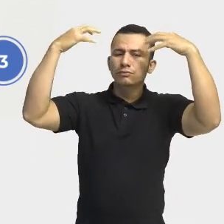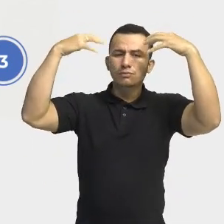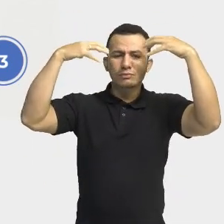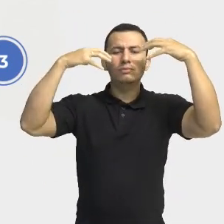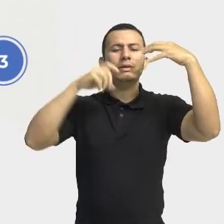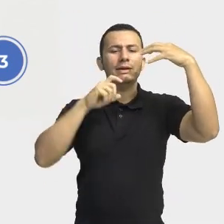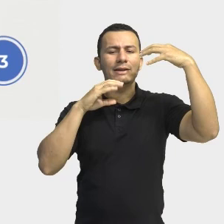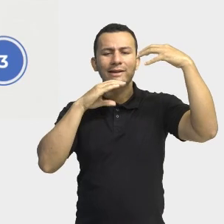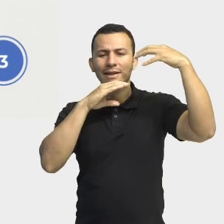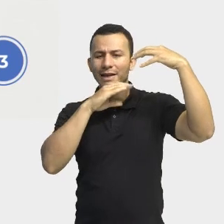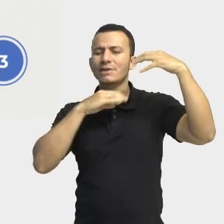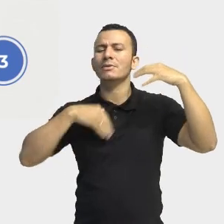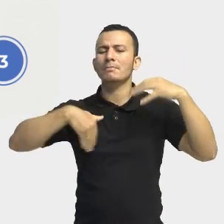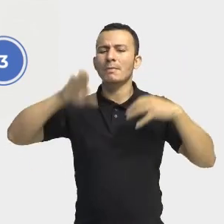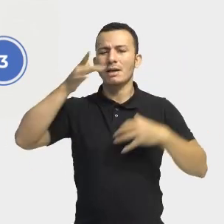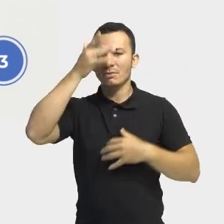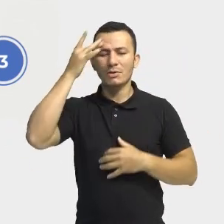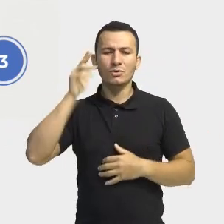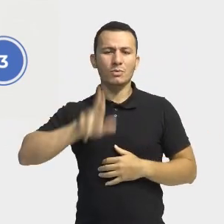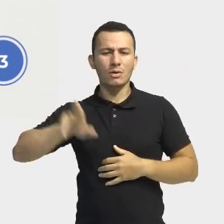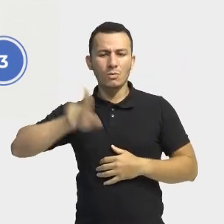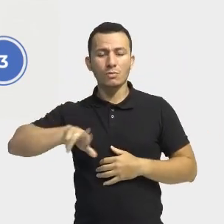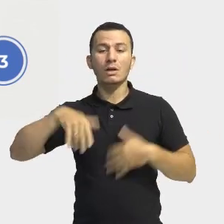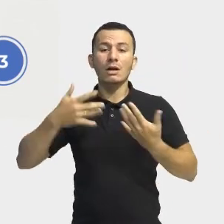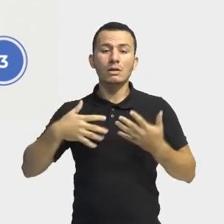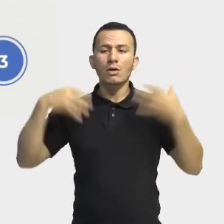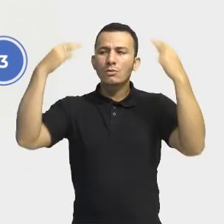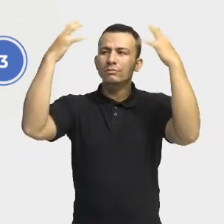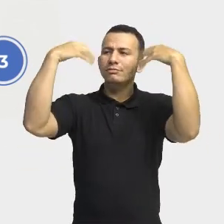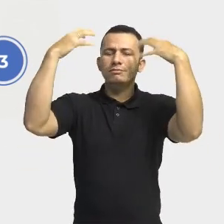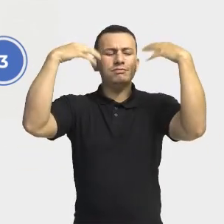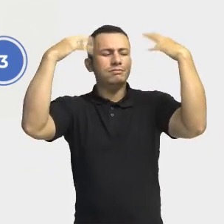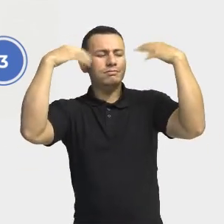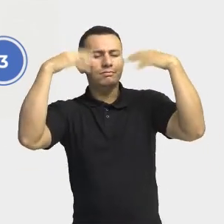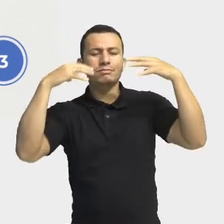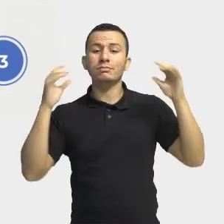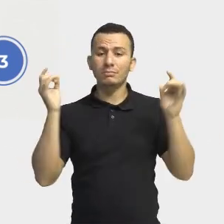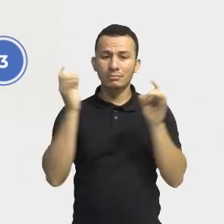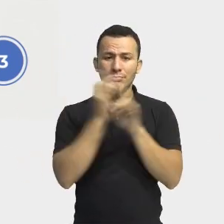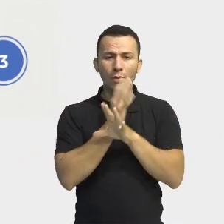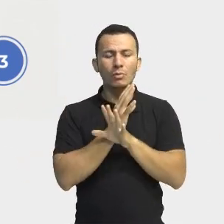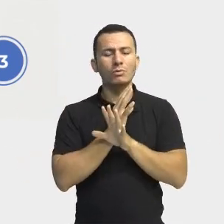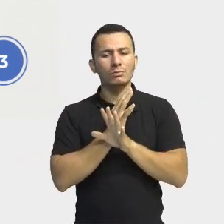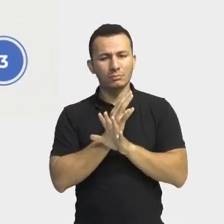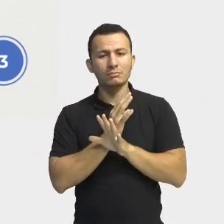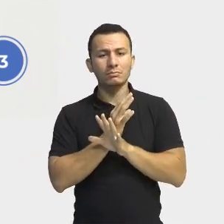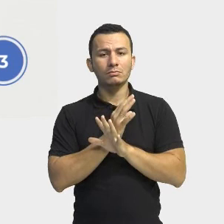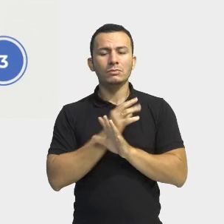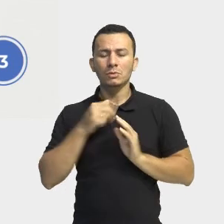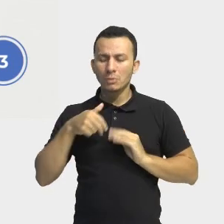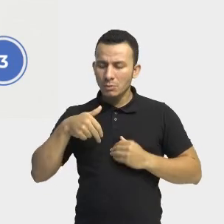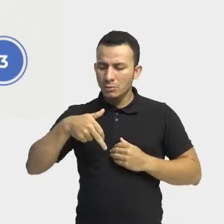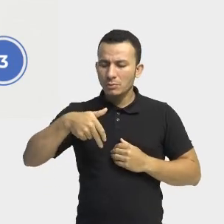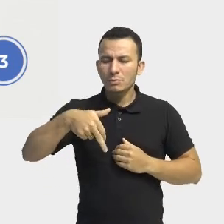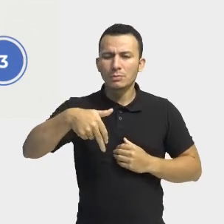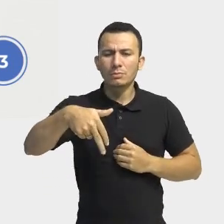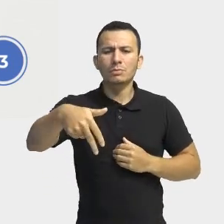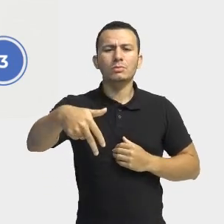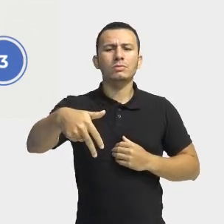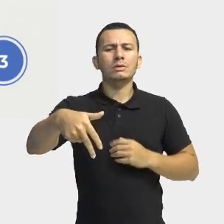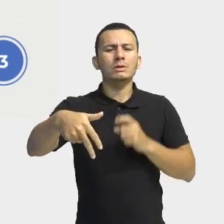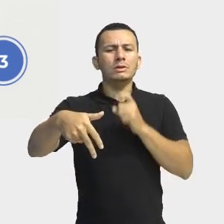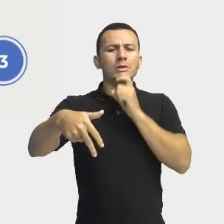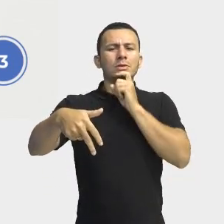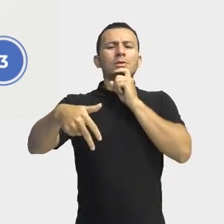aumenta. Entretanto, após terminar o banho quente, sentimos uma sensação de frio quando nos afastamos